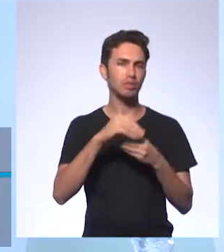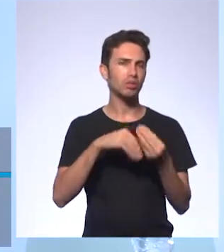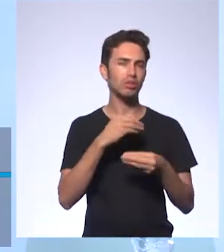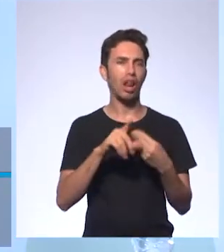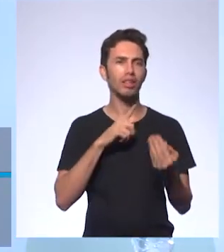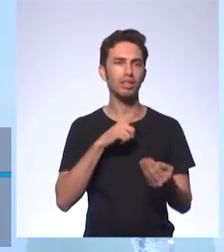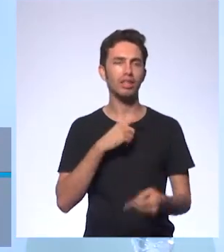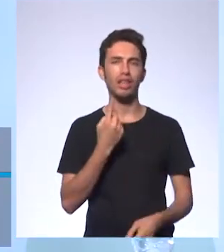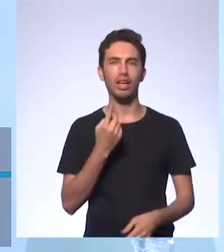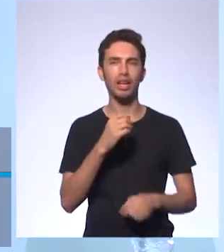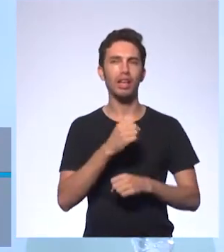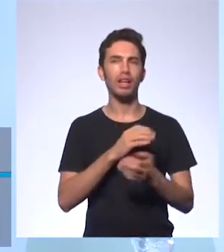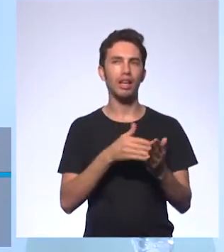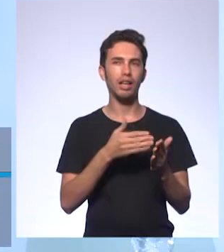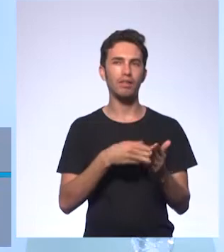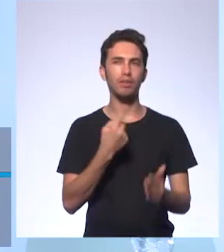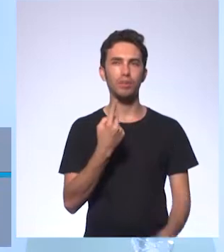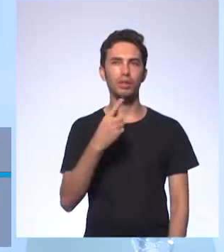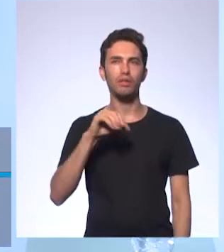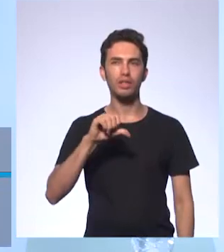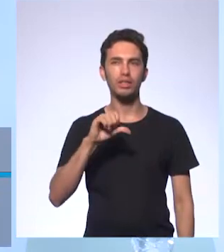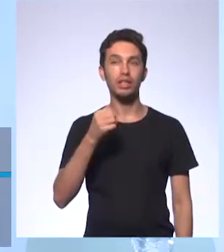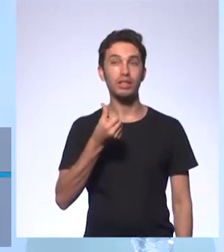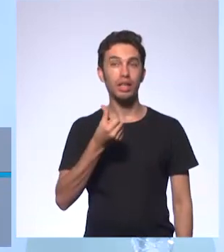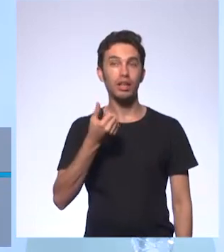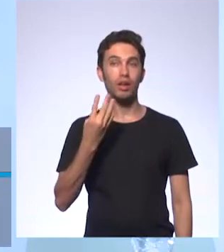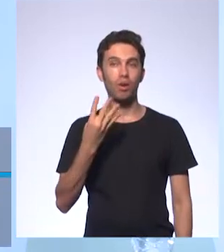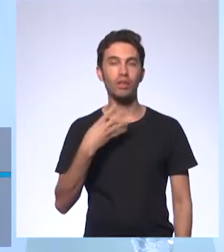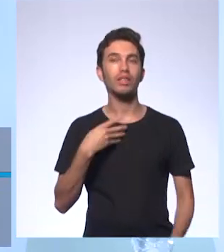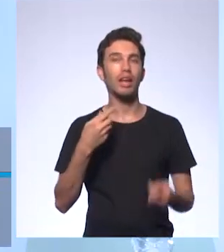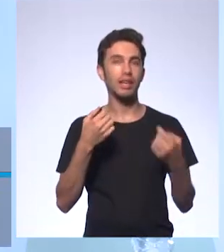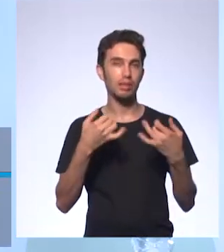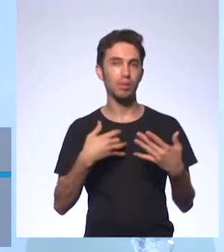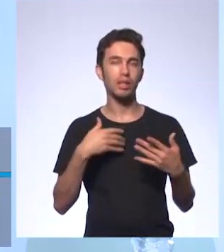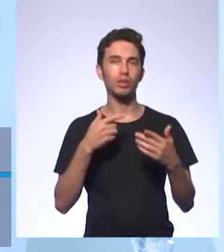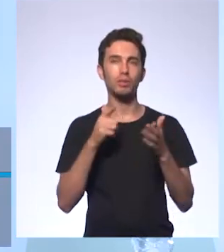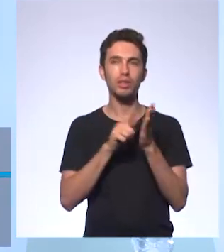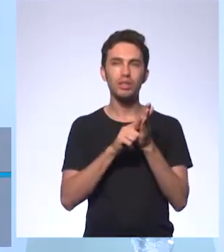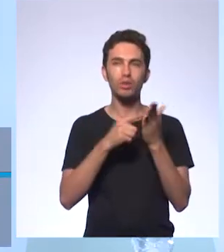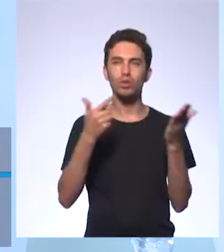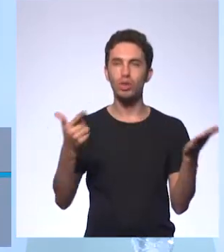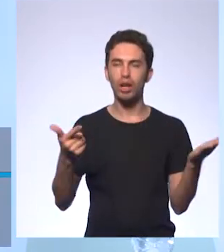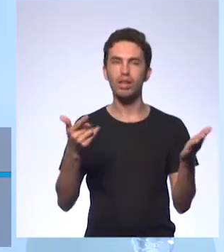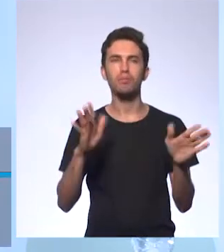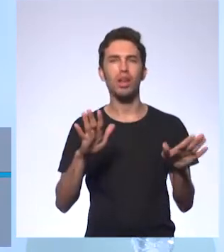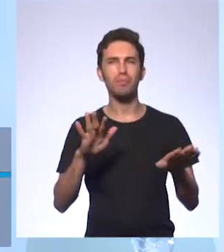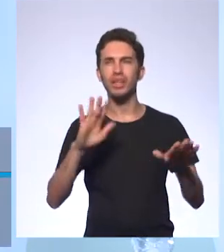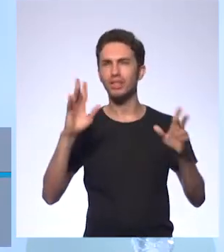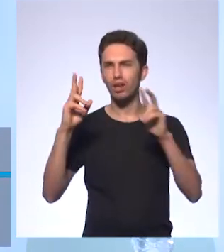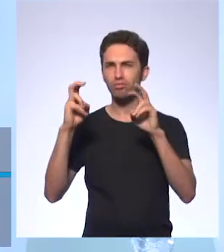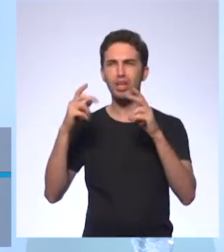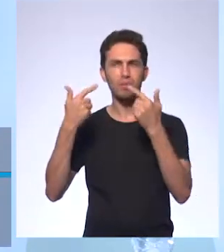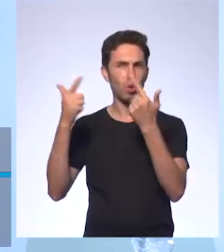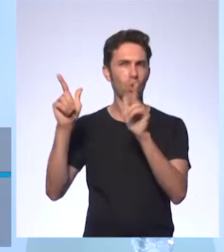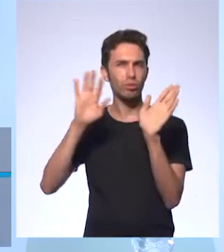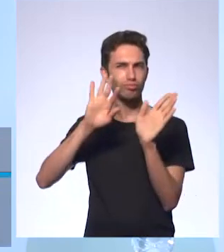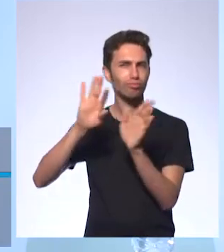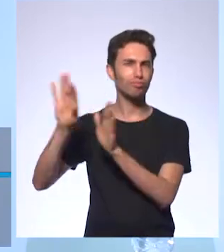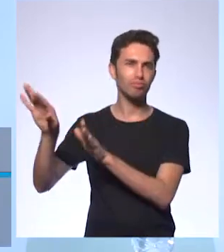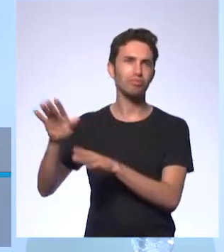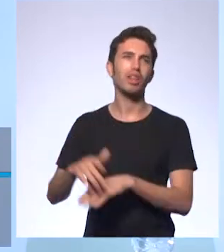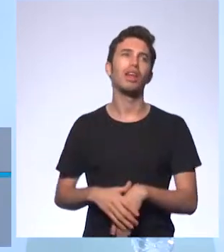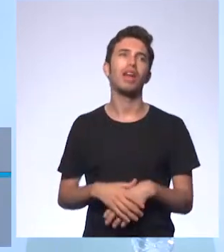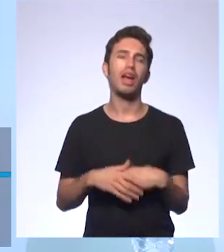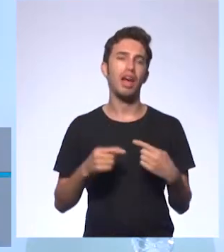livro, 1984, que vai falar muito dessa relação com o jornalismo e tal. É um outro assunto, né, gente? Vamos deixar. Circunstâncias,